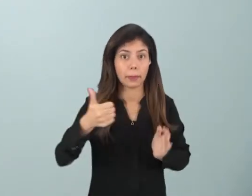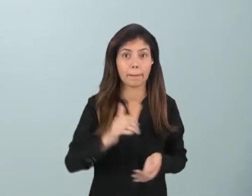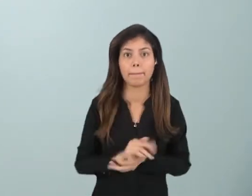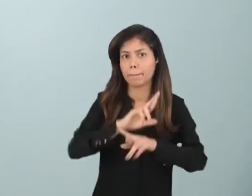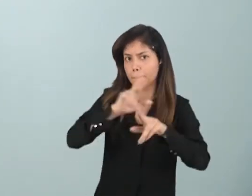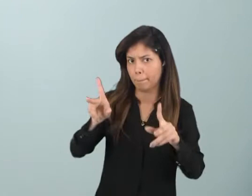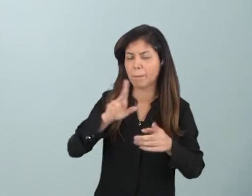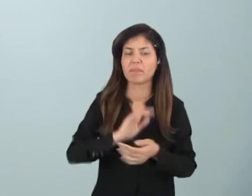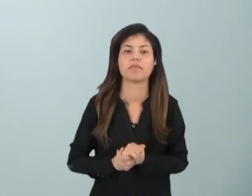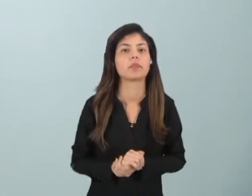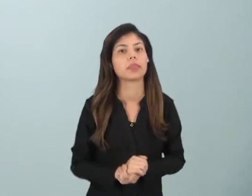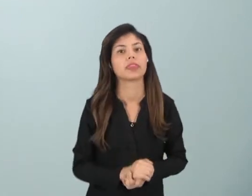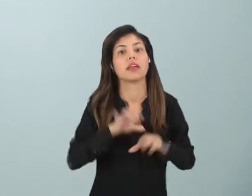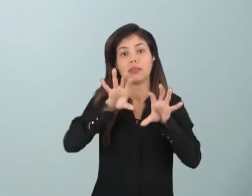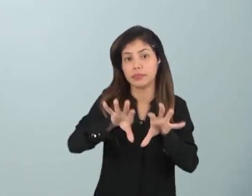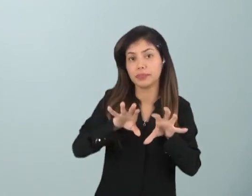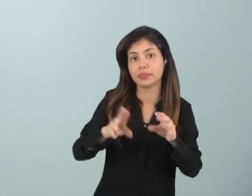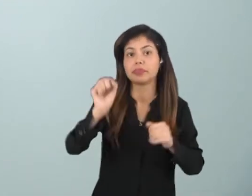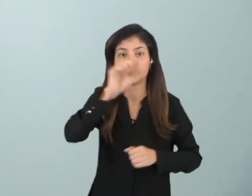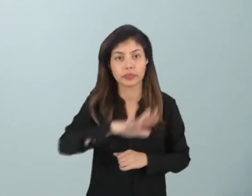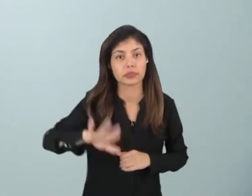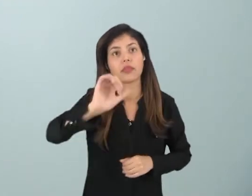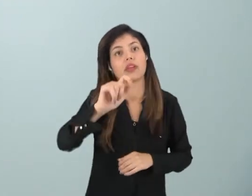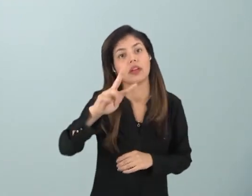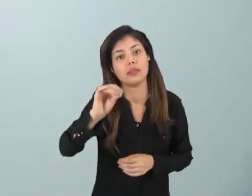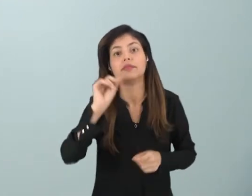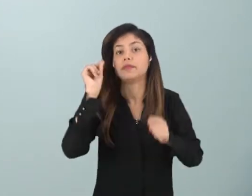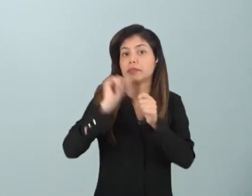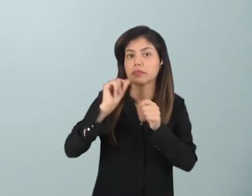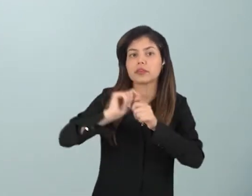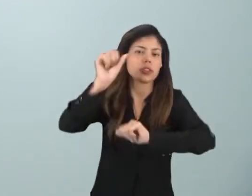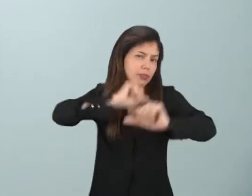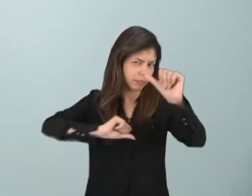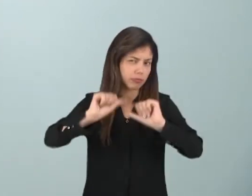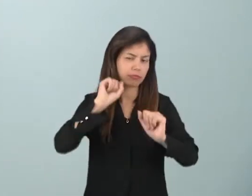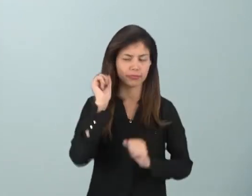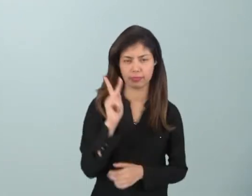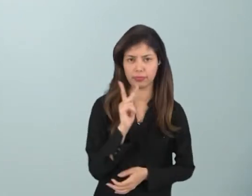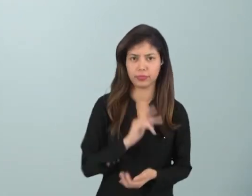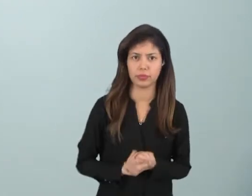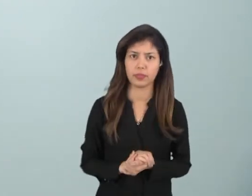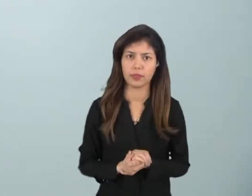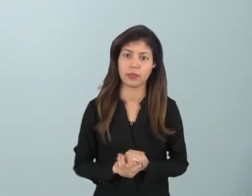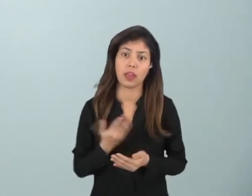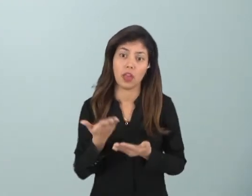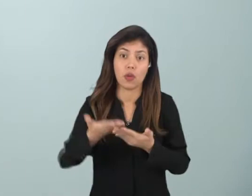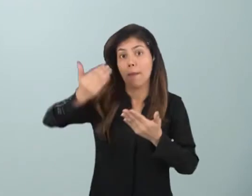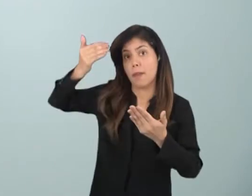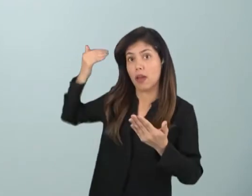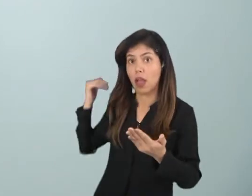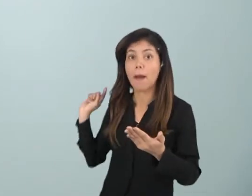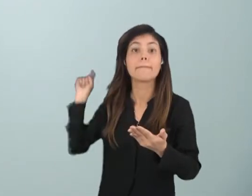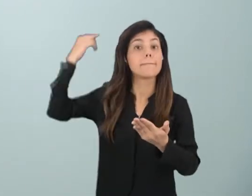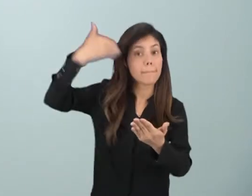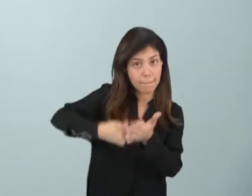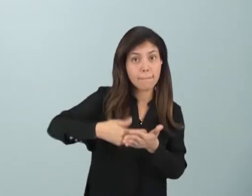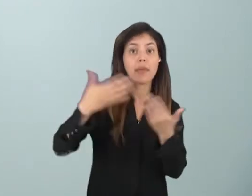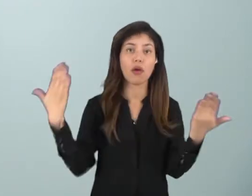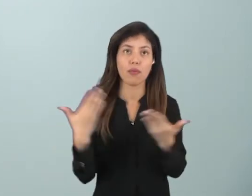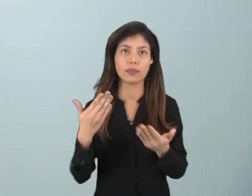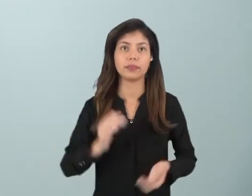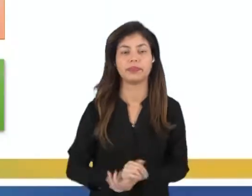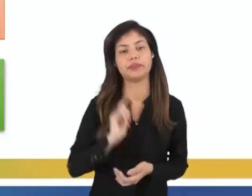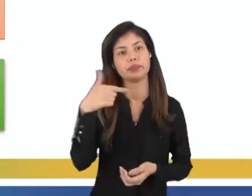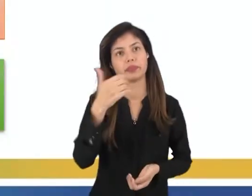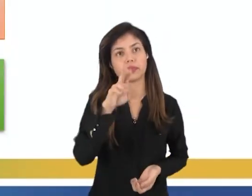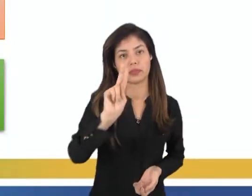história diferente. Então, esse universo alternativo faz essa mudança, tá? Trazendo daquela época para essa.